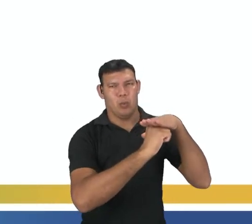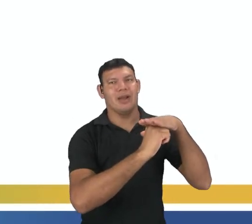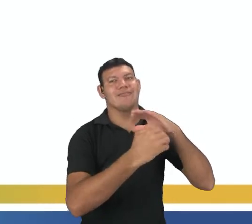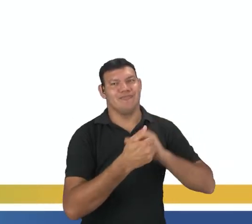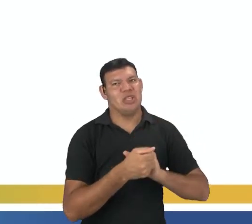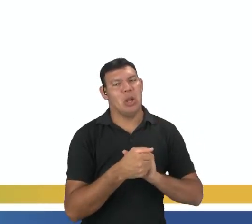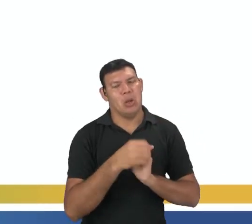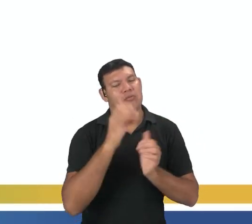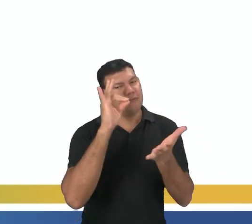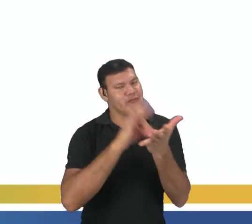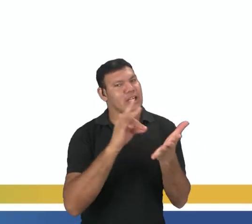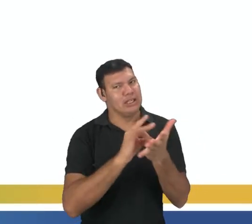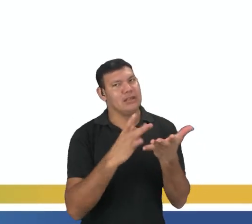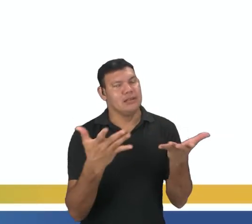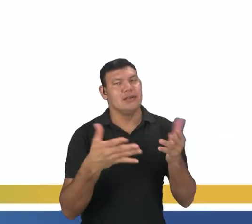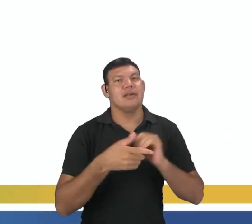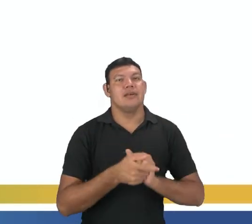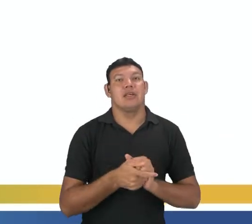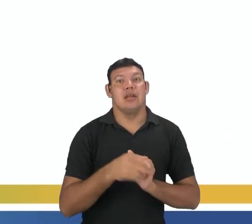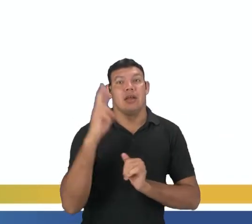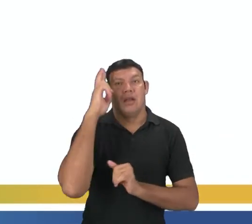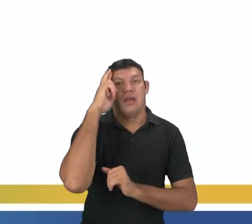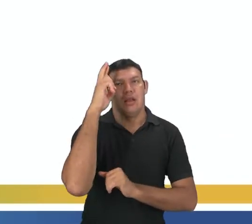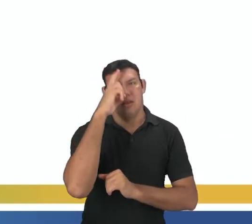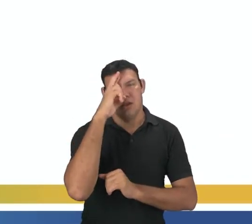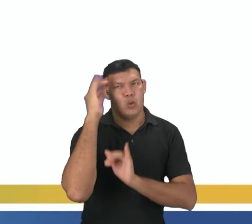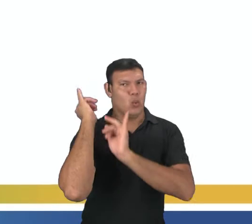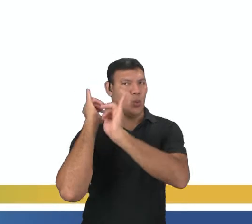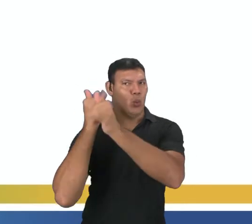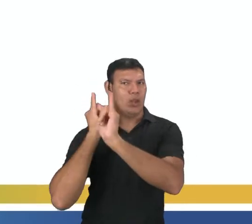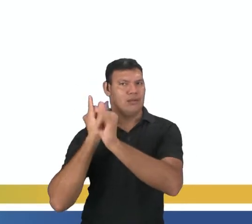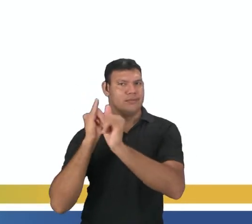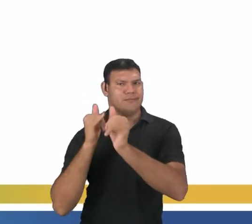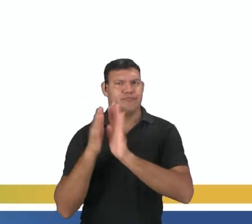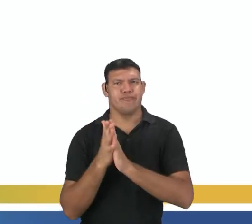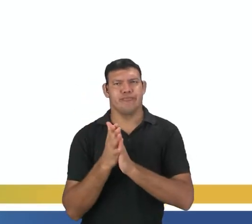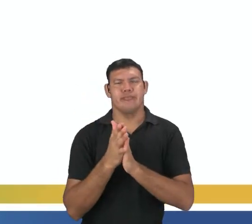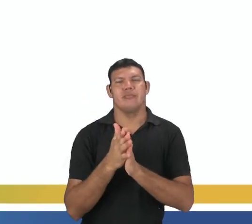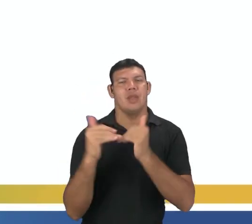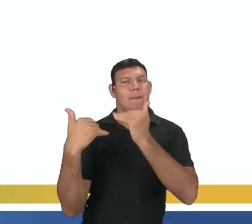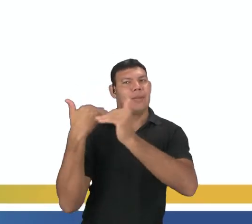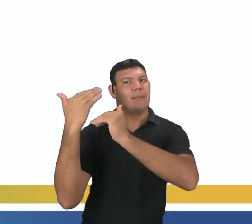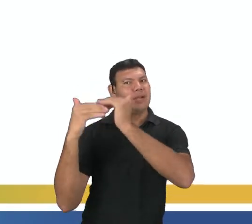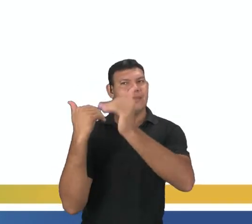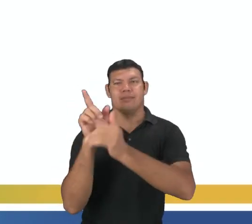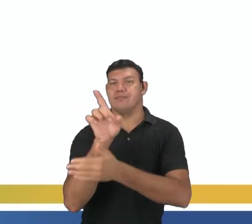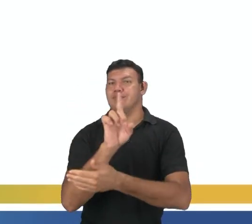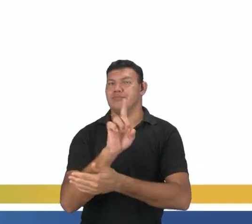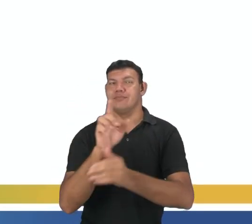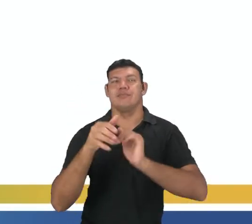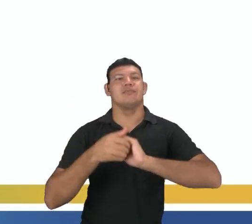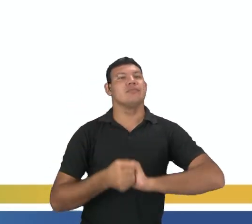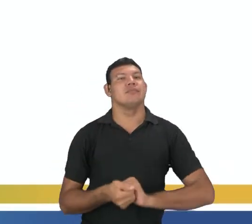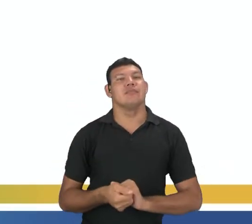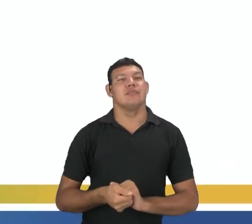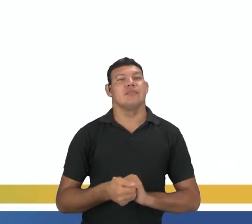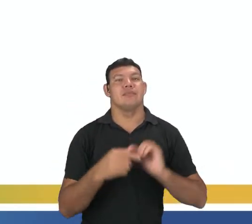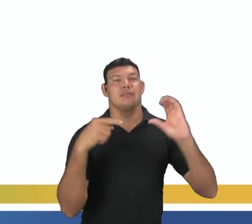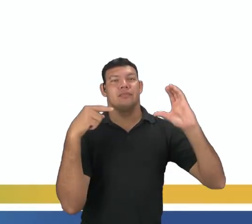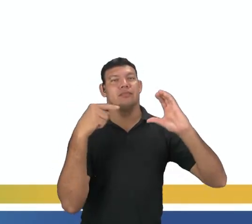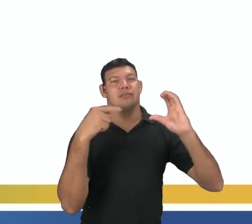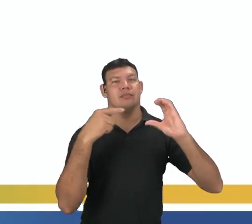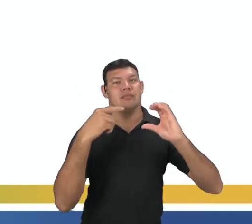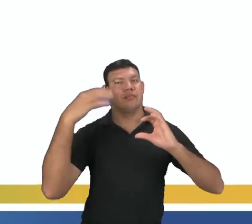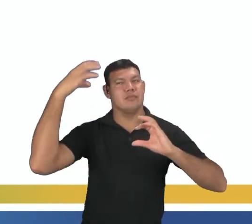princesa de verdade. Mas a história, né, não decorre totalmente sobre isso, né? Como uma